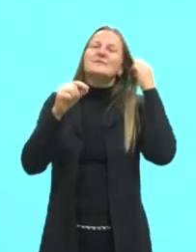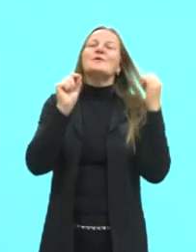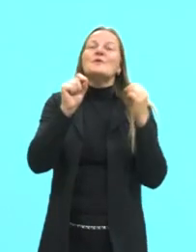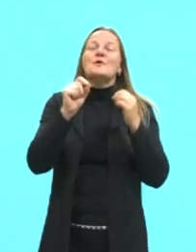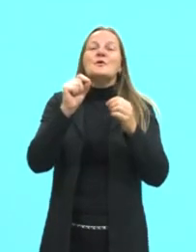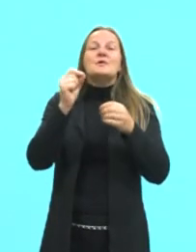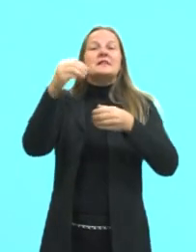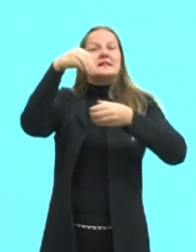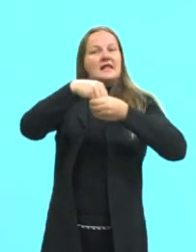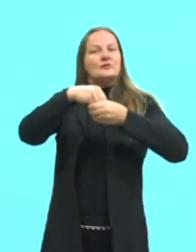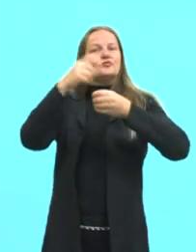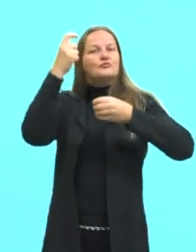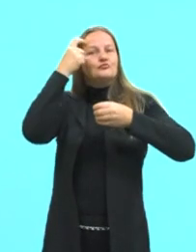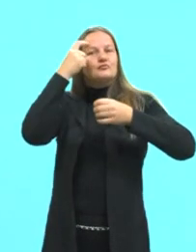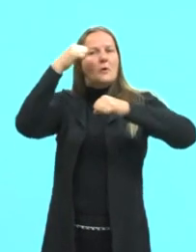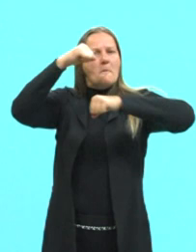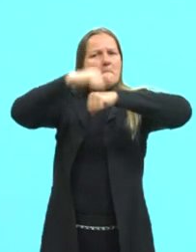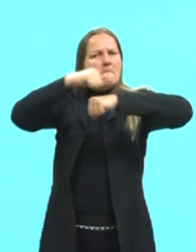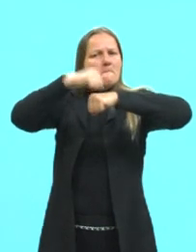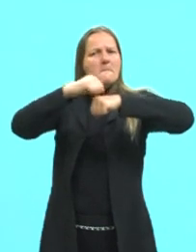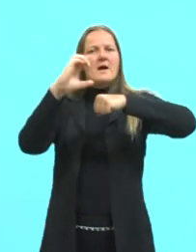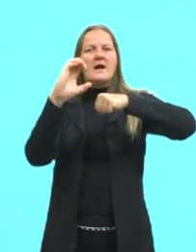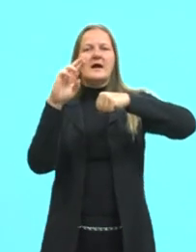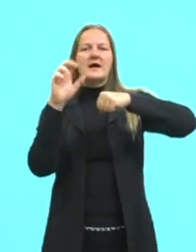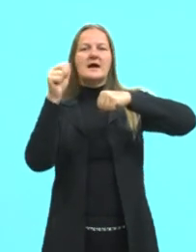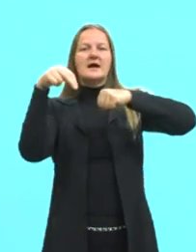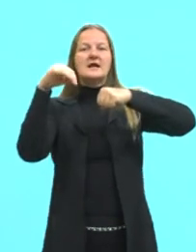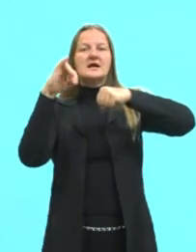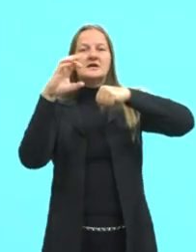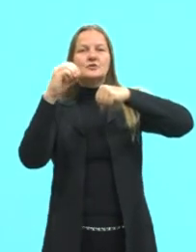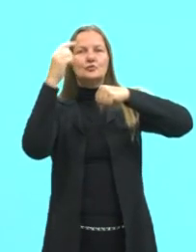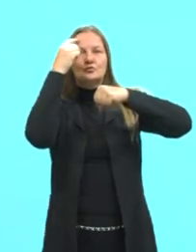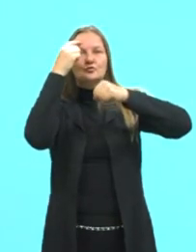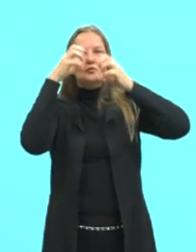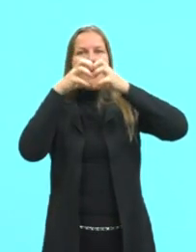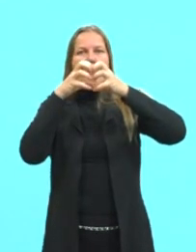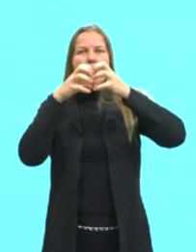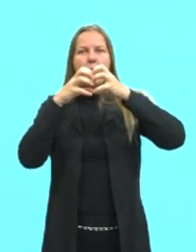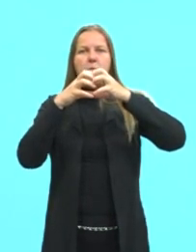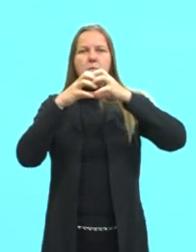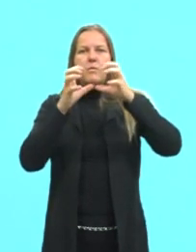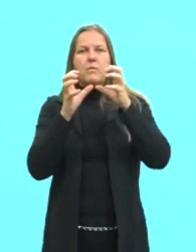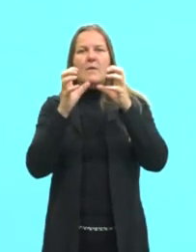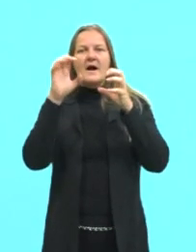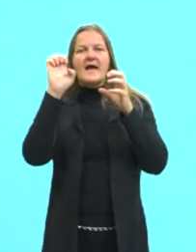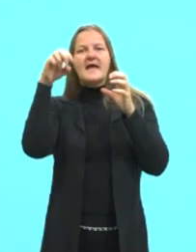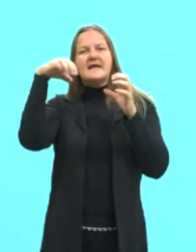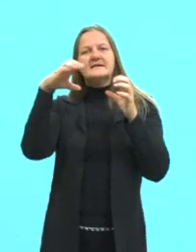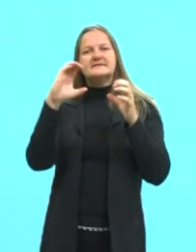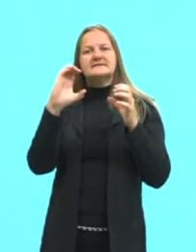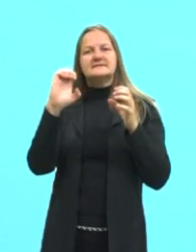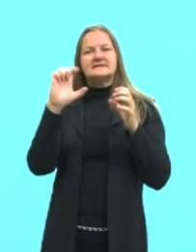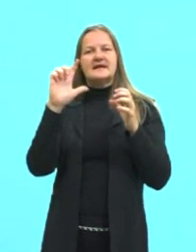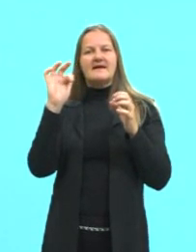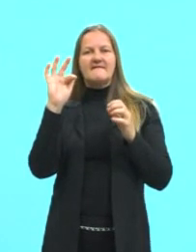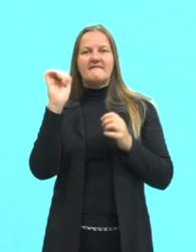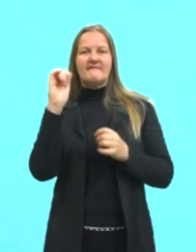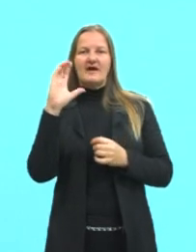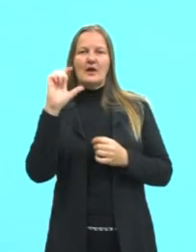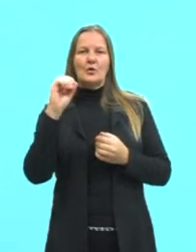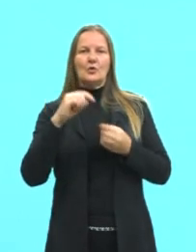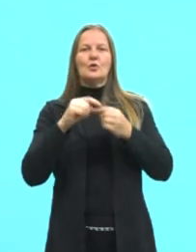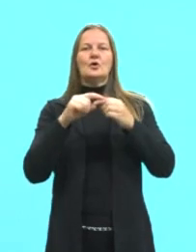do que que tem dentro do crânio mesmo tá no interior do crânio O que é o encéfalo o córtex